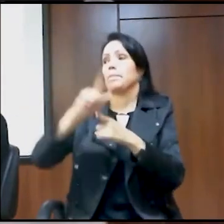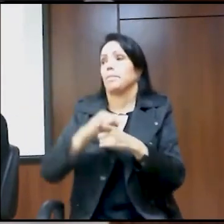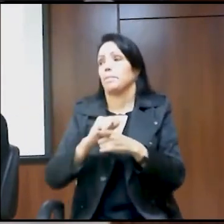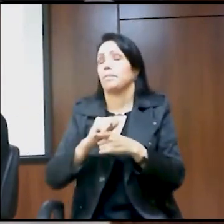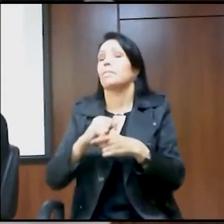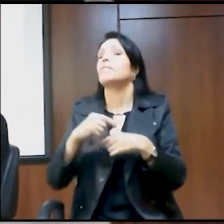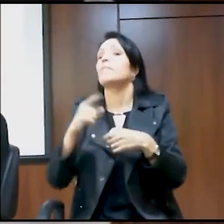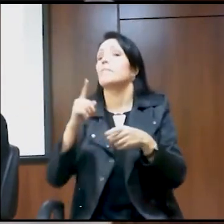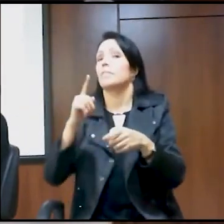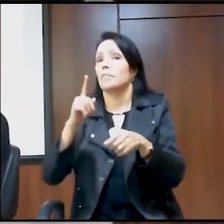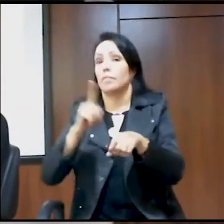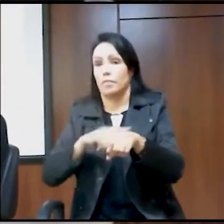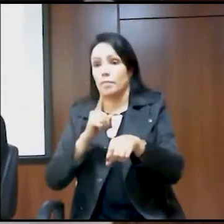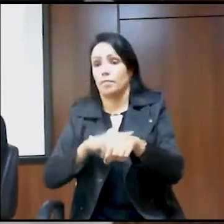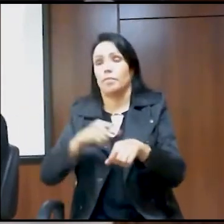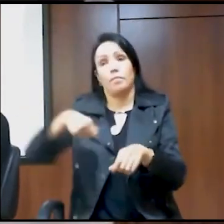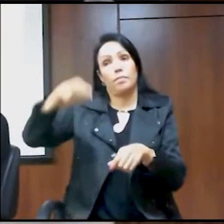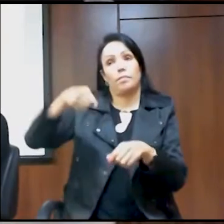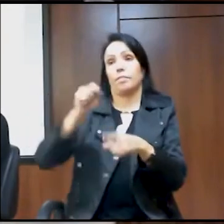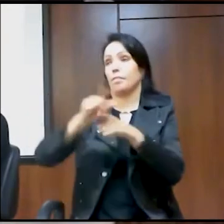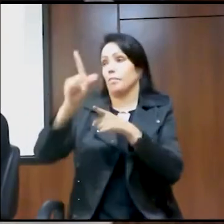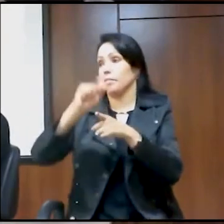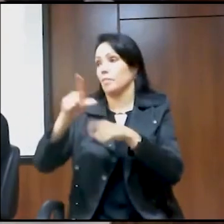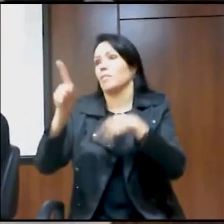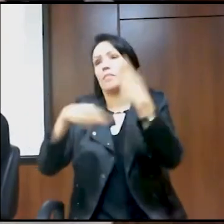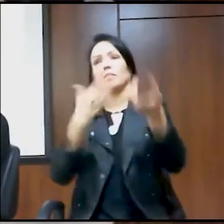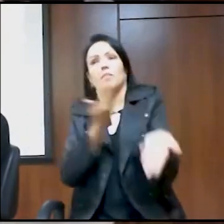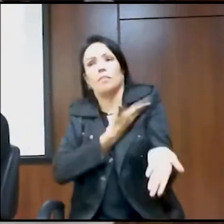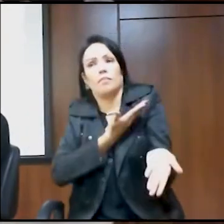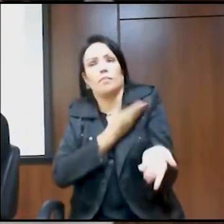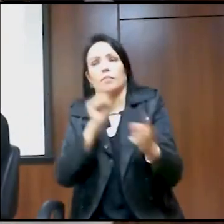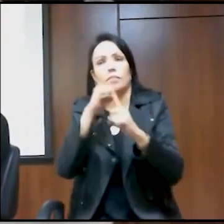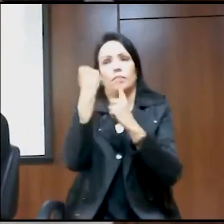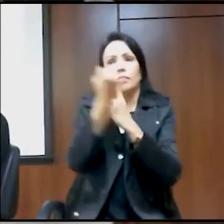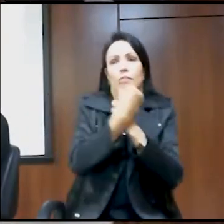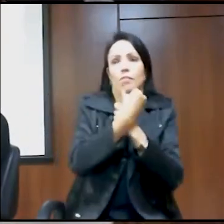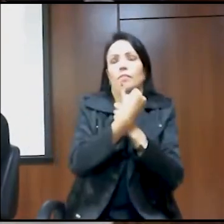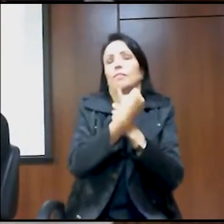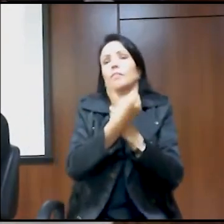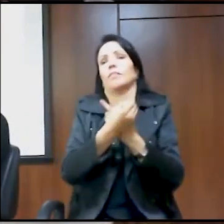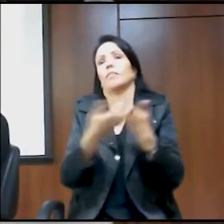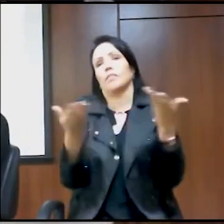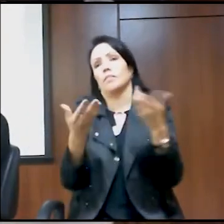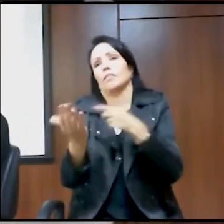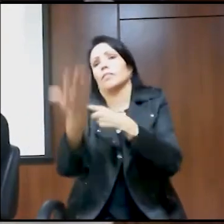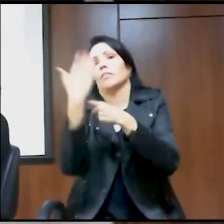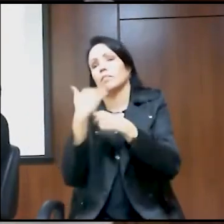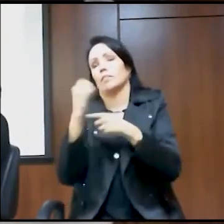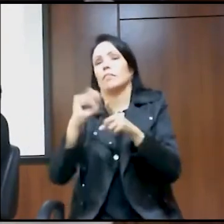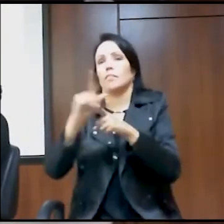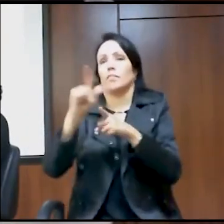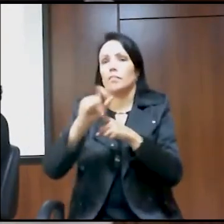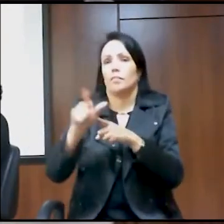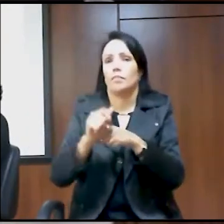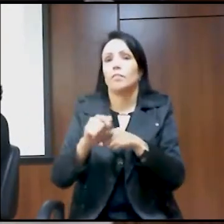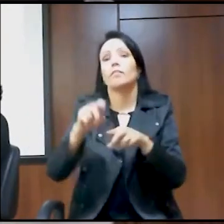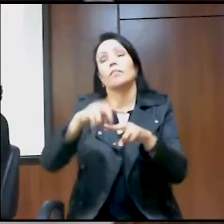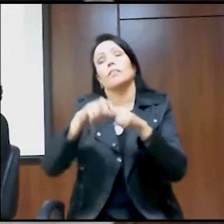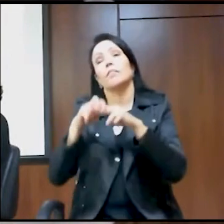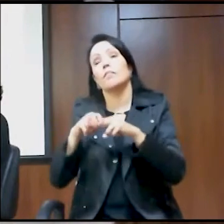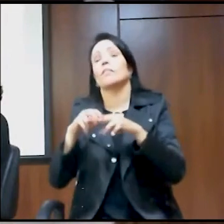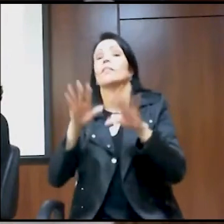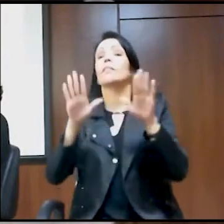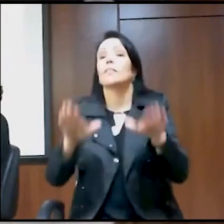era Bolsa Aluguel, depois parceria social, né, mudou para parceria social, e agora é o tal do auxílio aluguel. Porque é isso, porque a